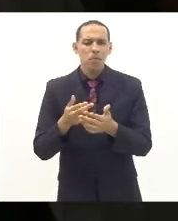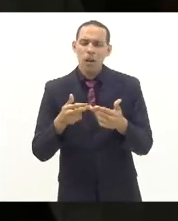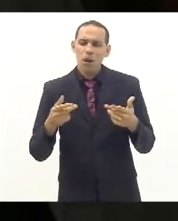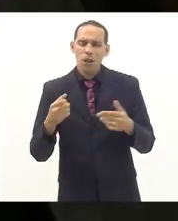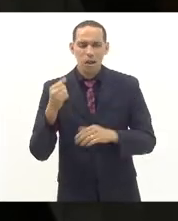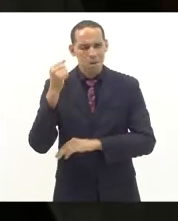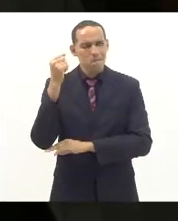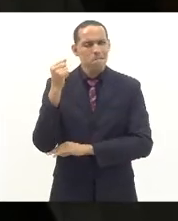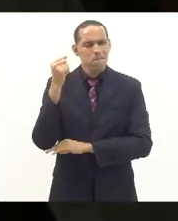estruturavam al2022